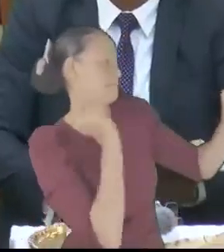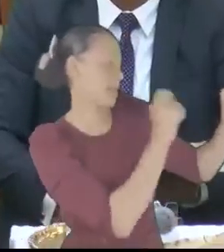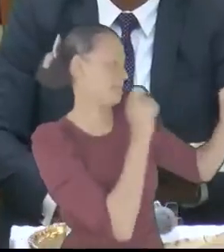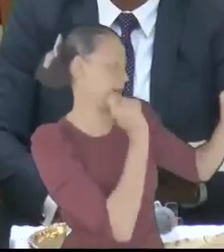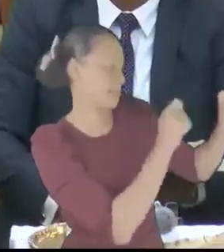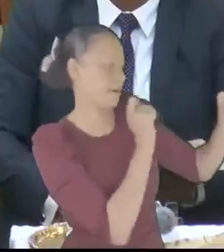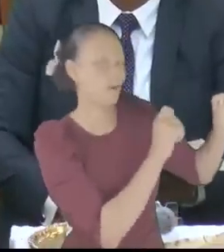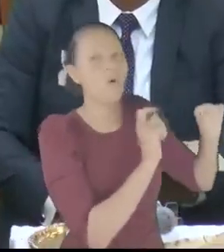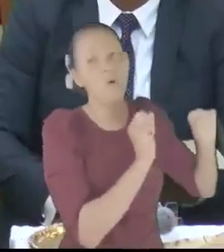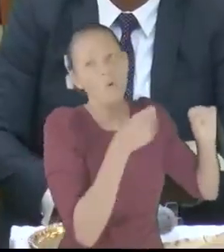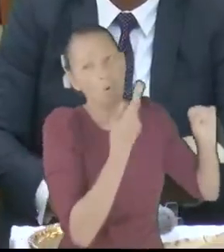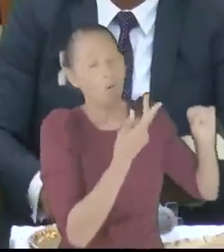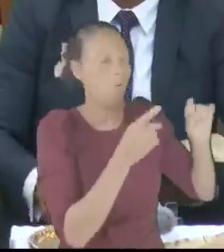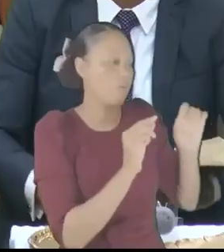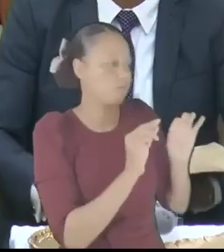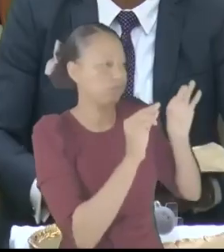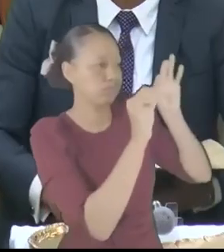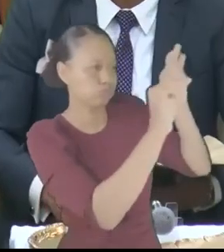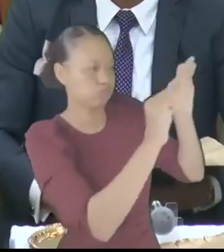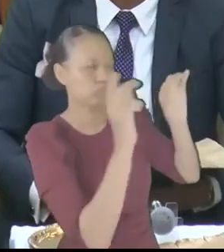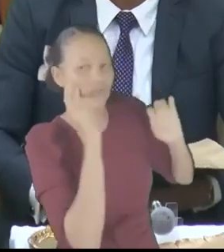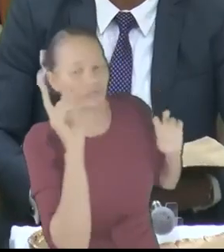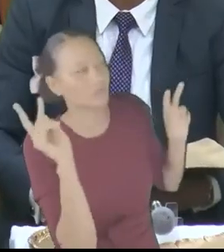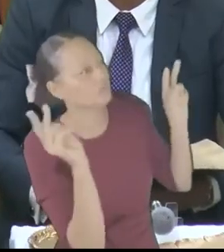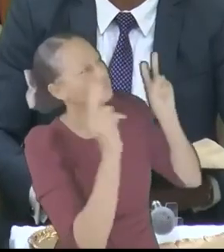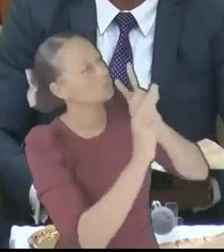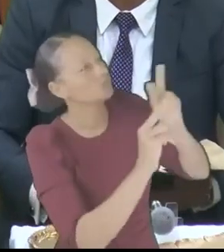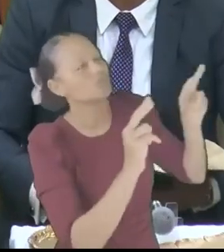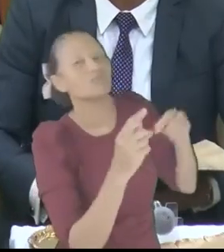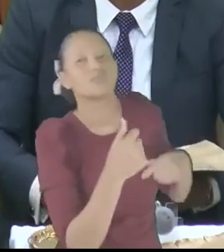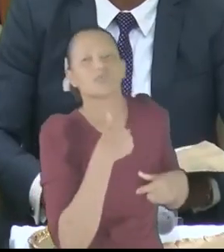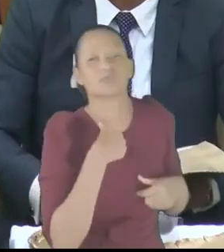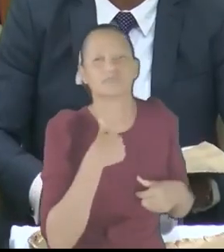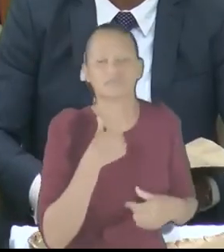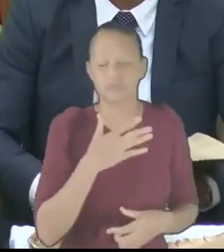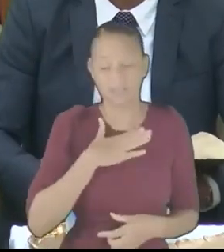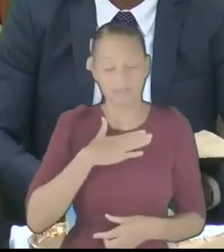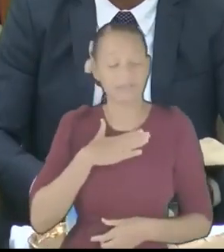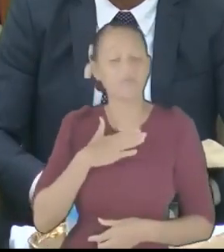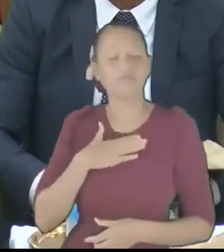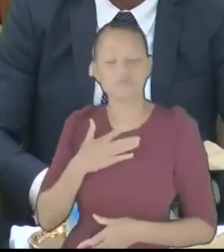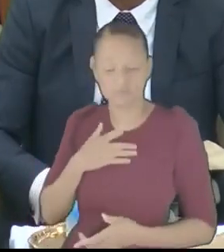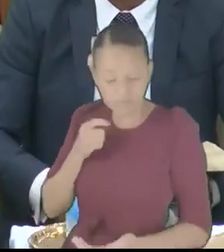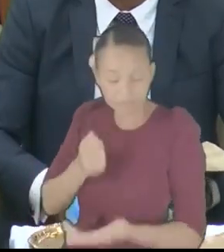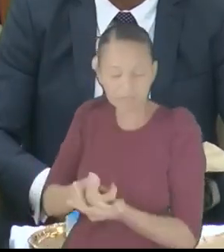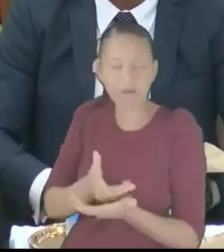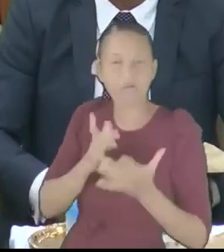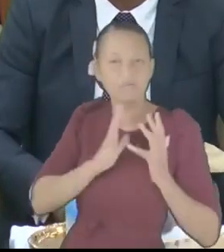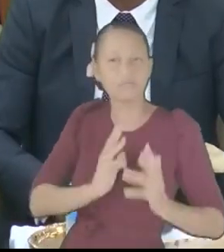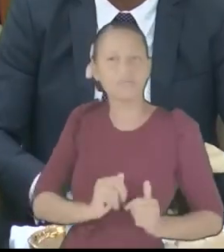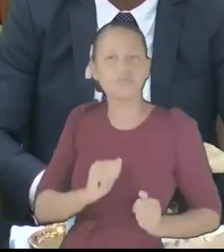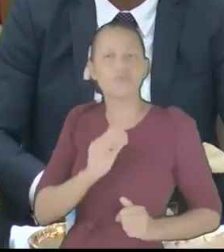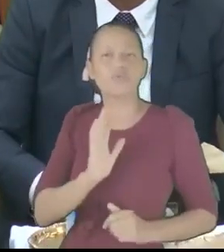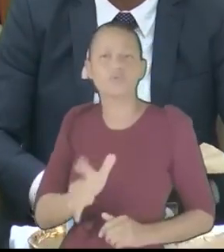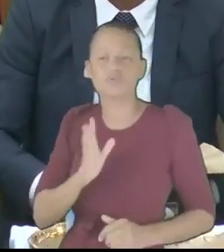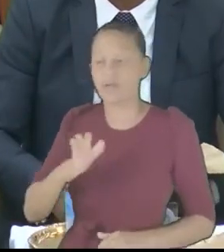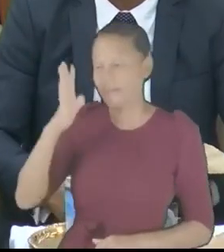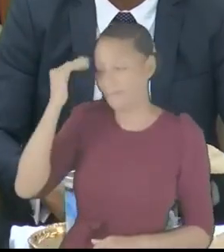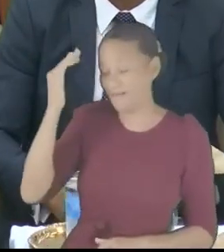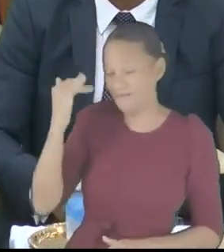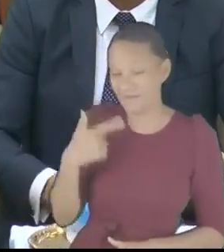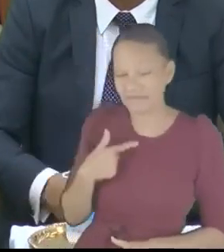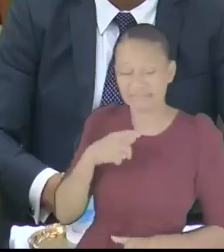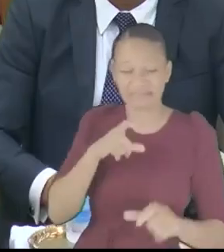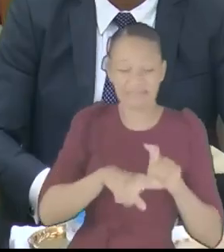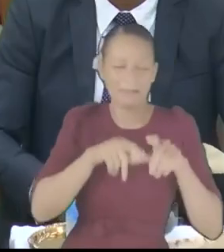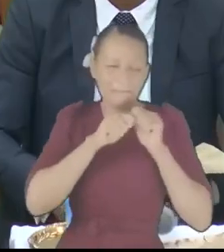tábua ou num poste, para que todo mundo saiba que a minha dívida foi paga, porque a fama do mal